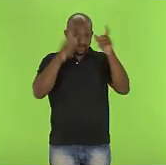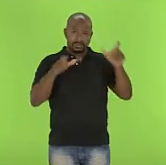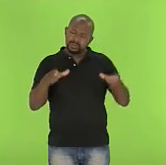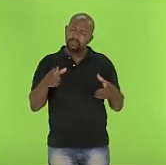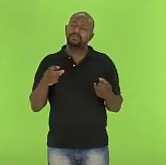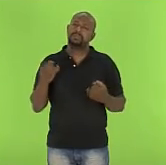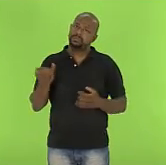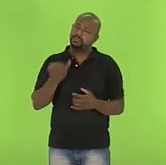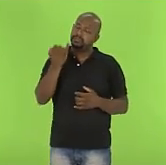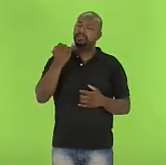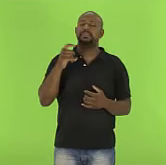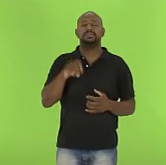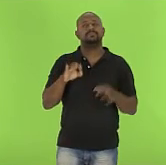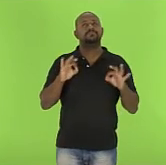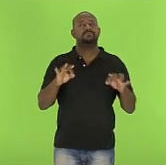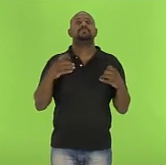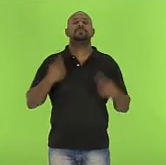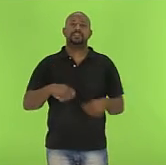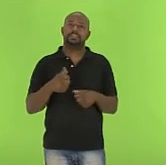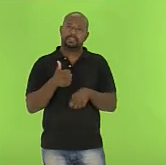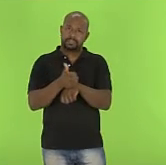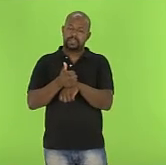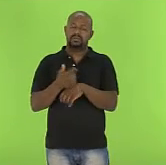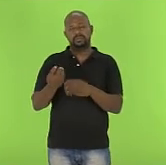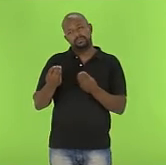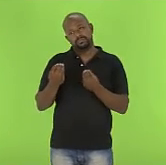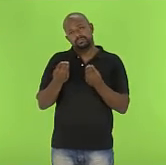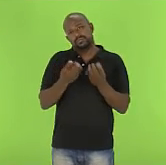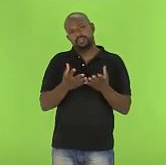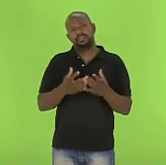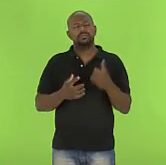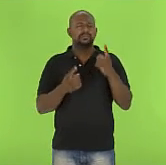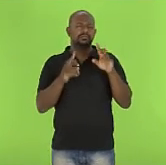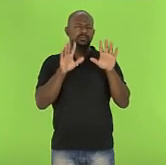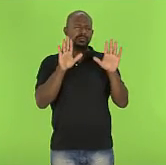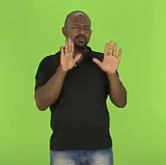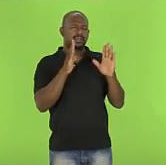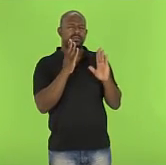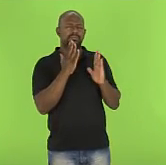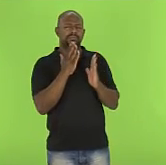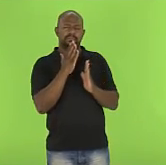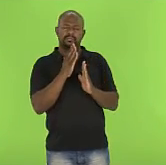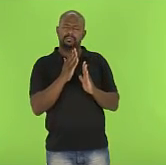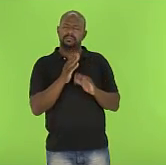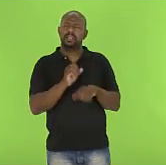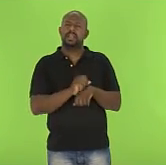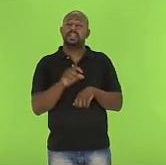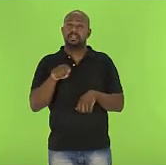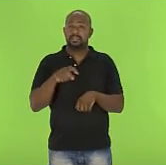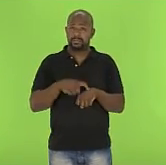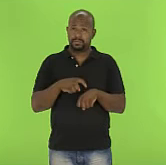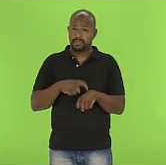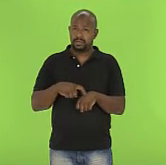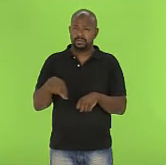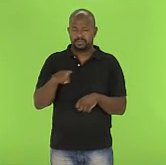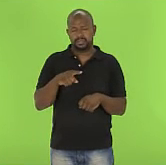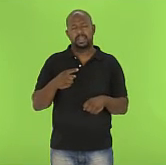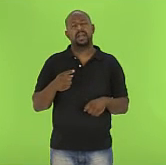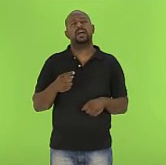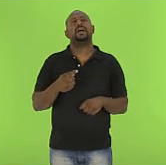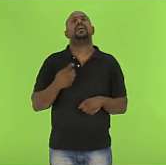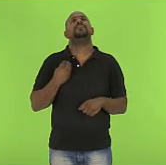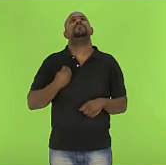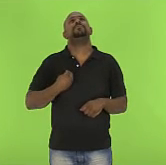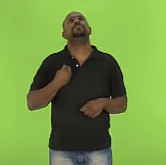muitas pessoas, fica muito importante e é essencial. E ela fez essa... E só um parênteses, assim, nesse momento que a gente